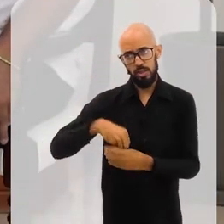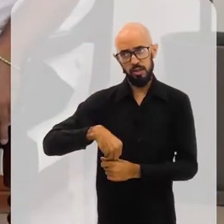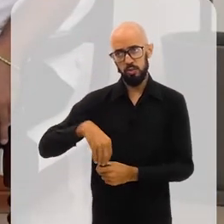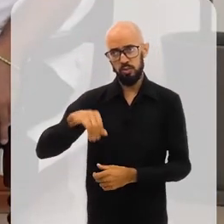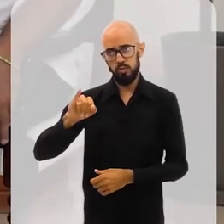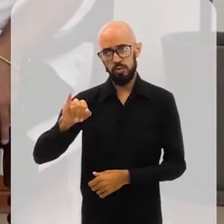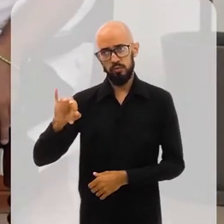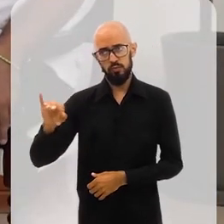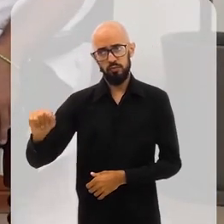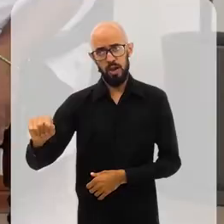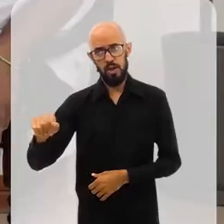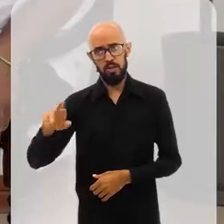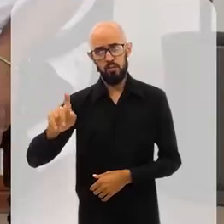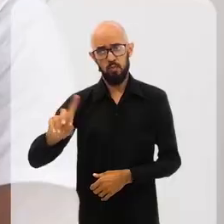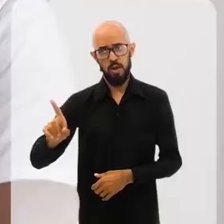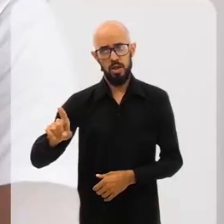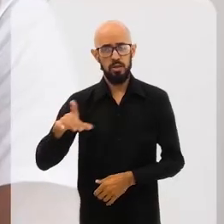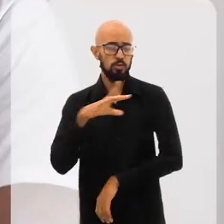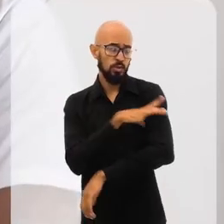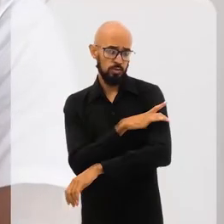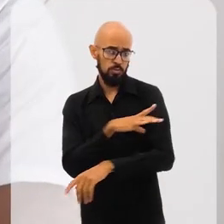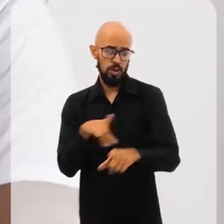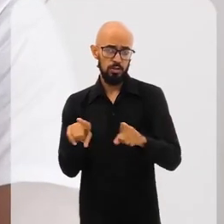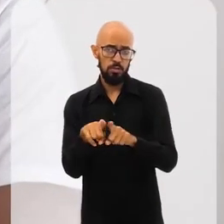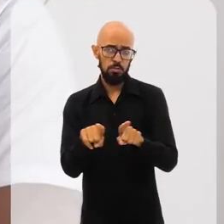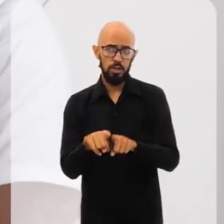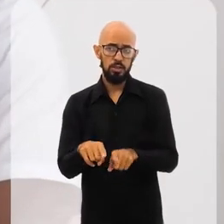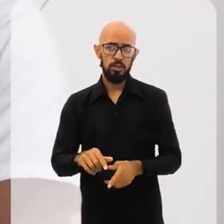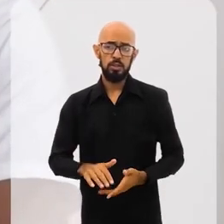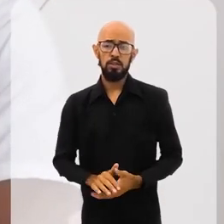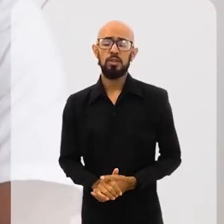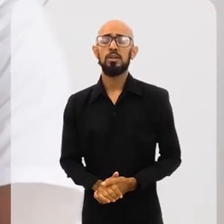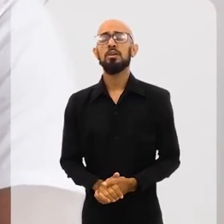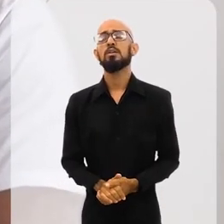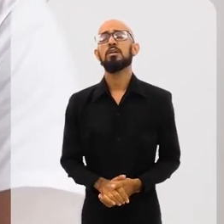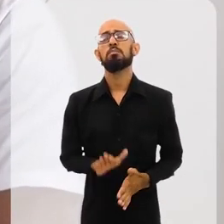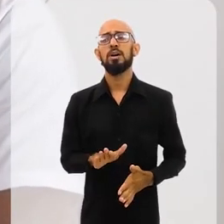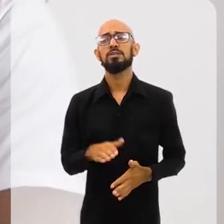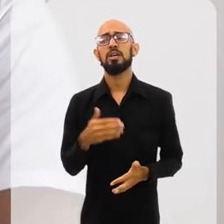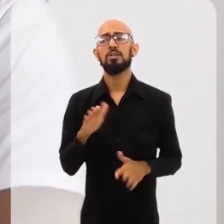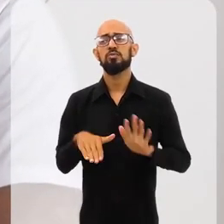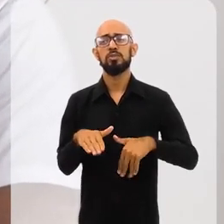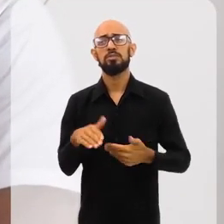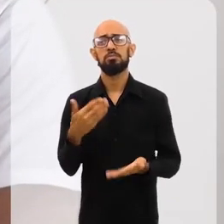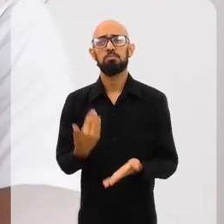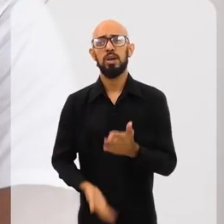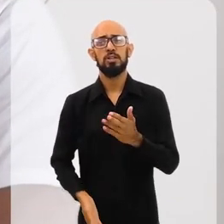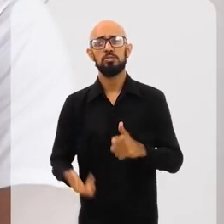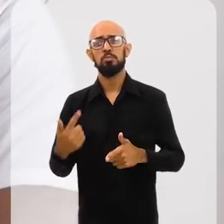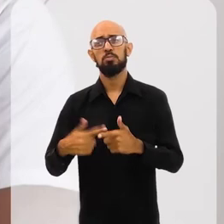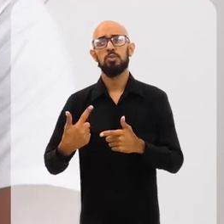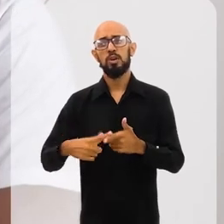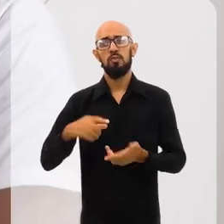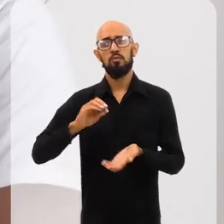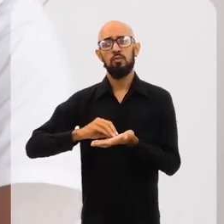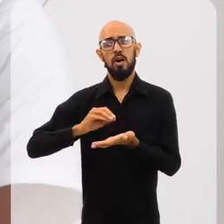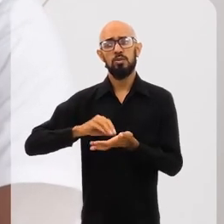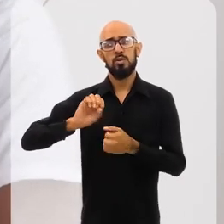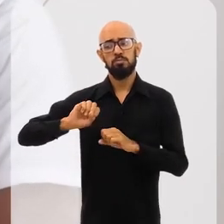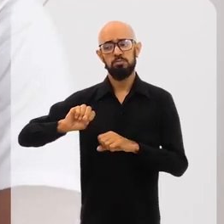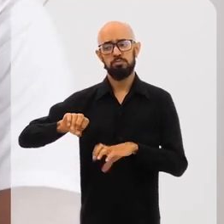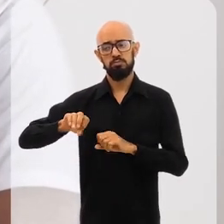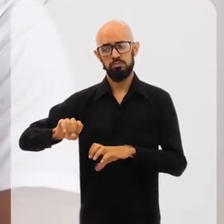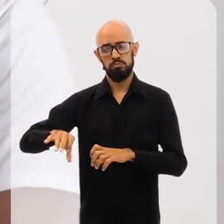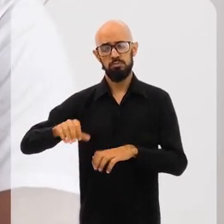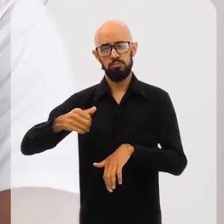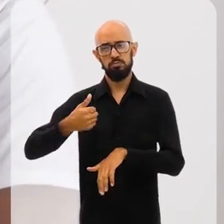Ifá, é uma coisa que eu gosto até mesmo de colocar, que ela é muito forte dentro do candomblé. Mas tem se perdido por não estar passando